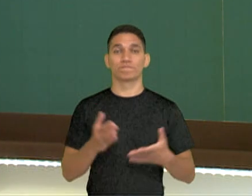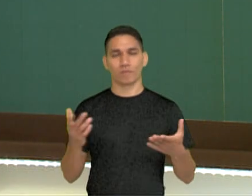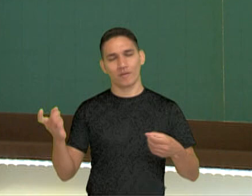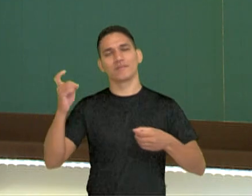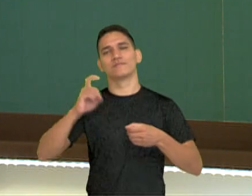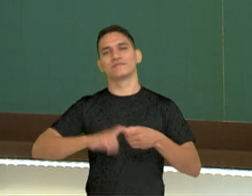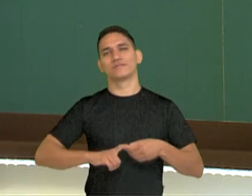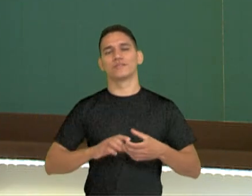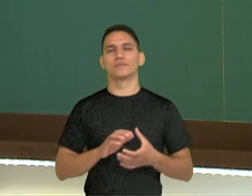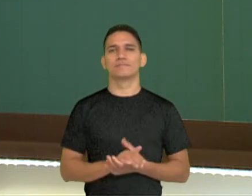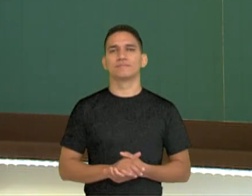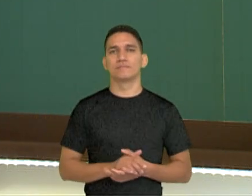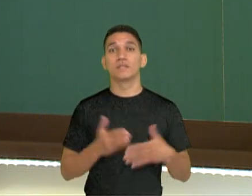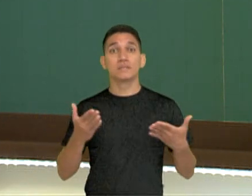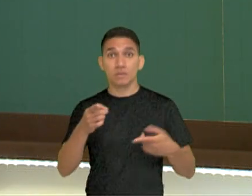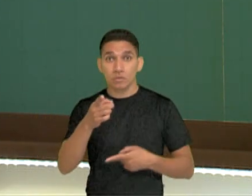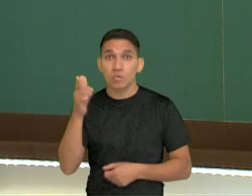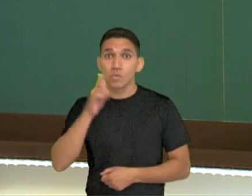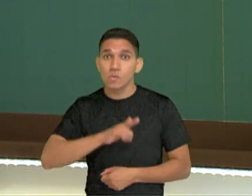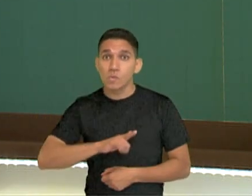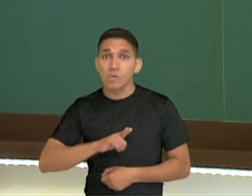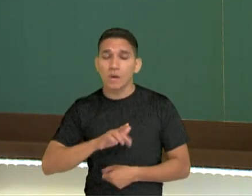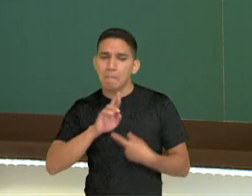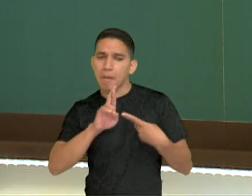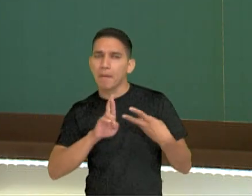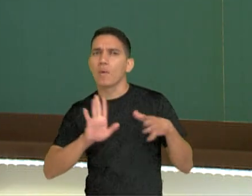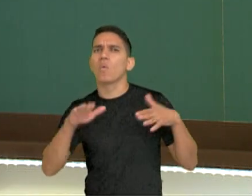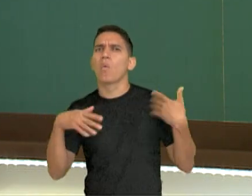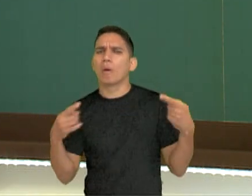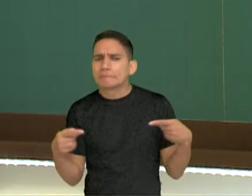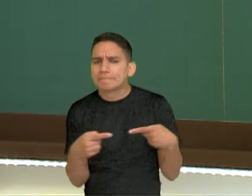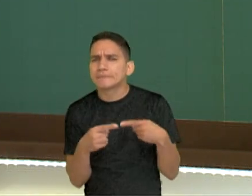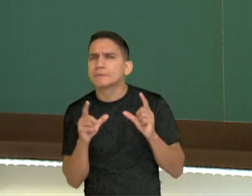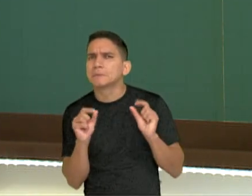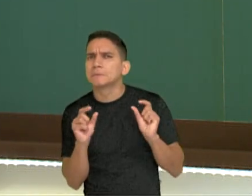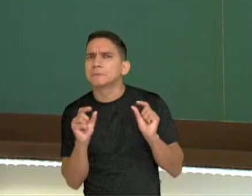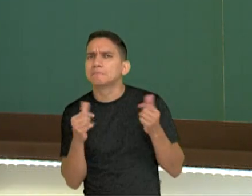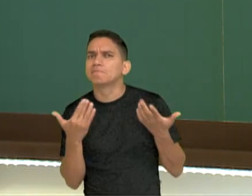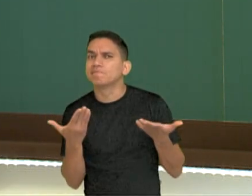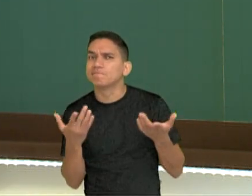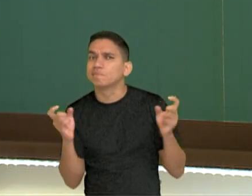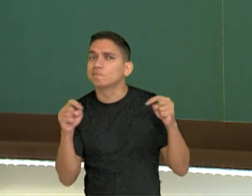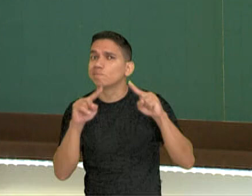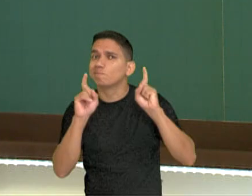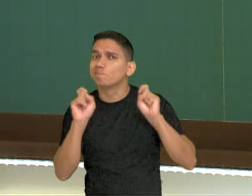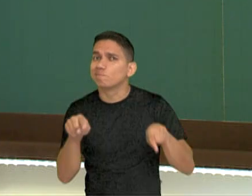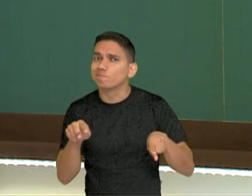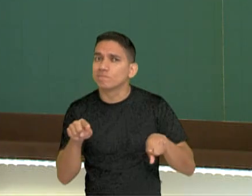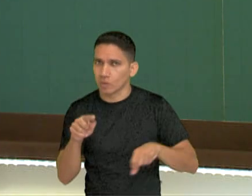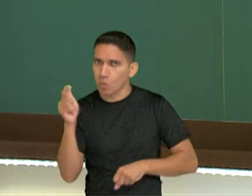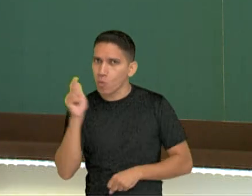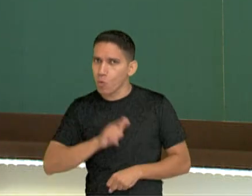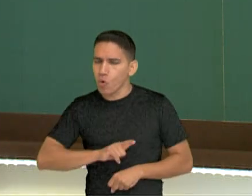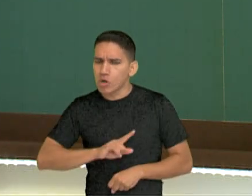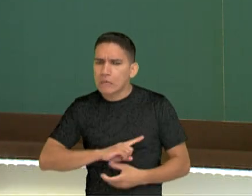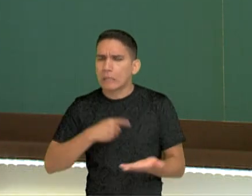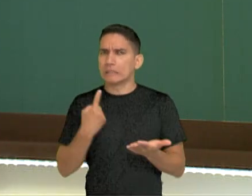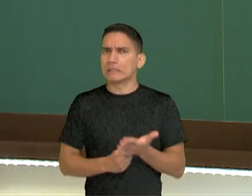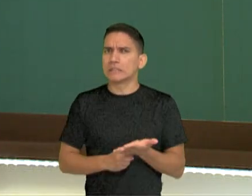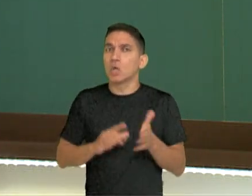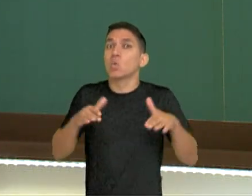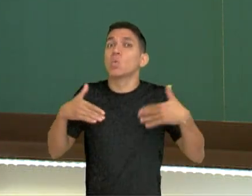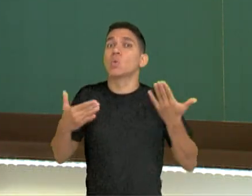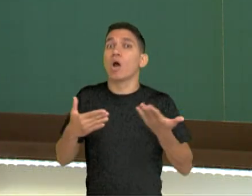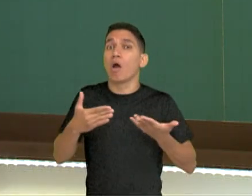De volta, pessoal. E aí, conseguiram fazer essa identificação? Será que é possível determinar